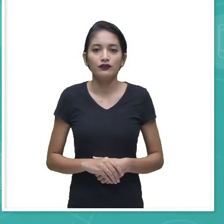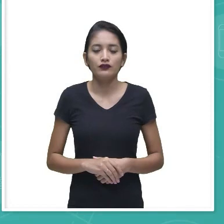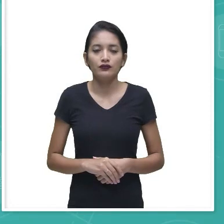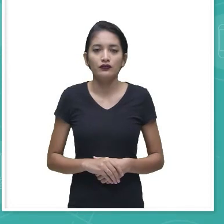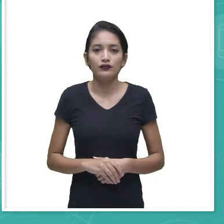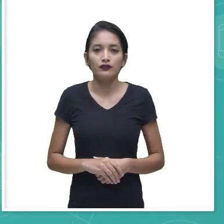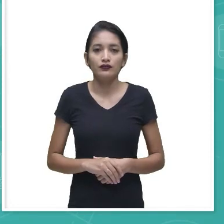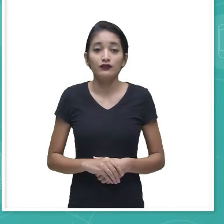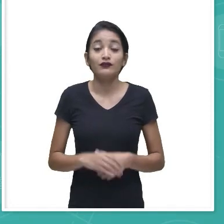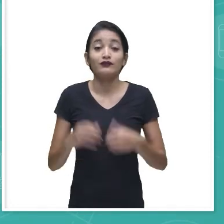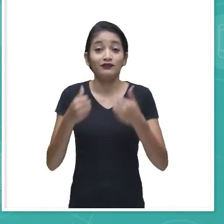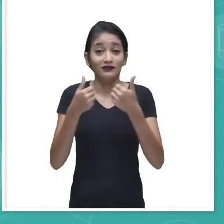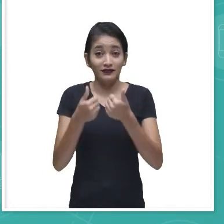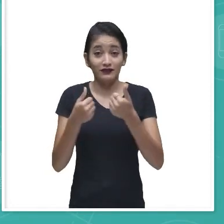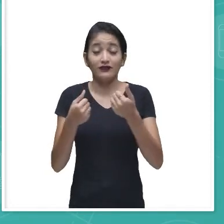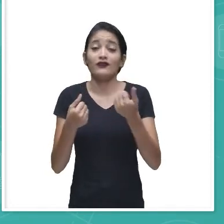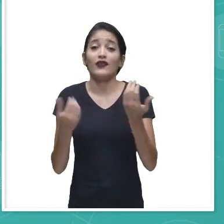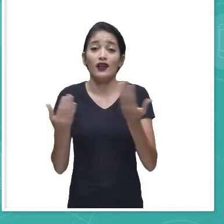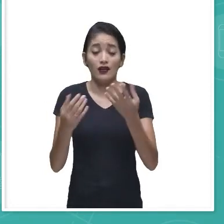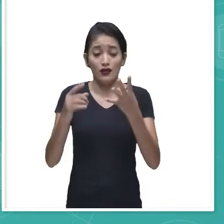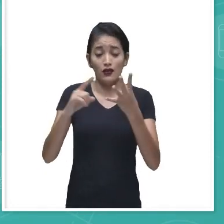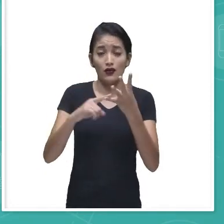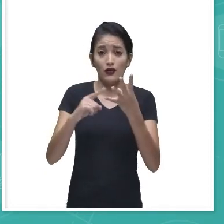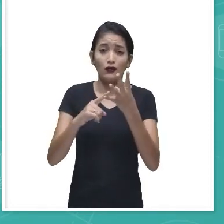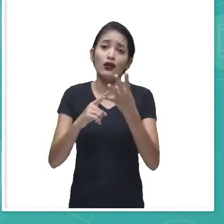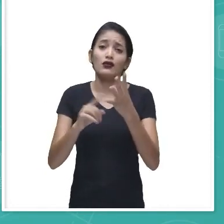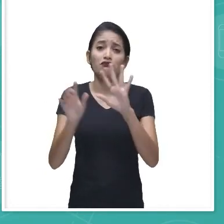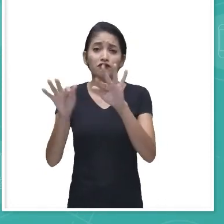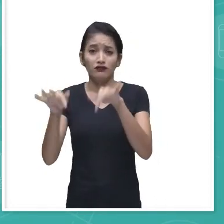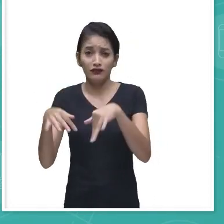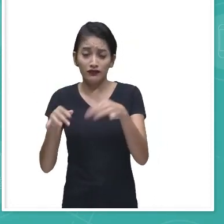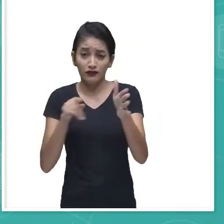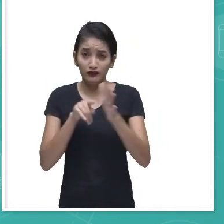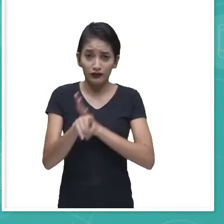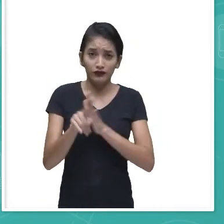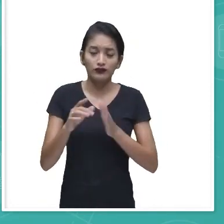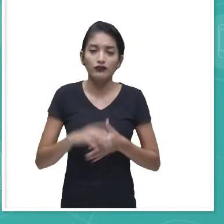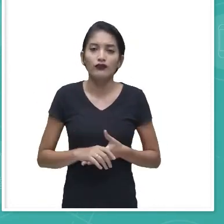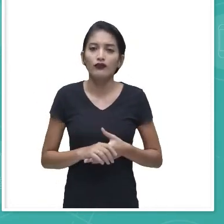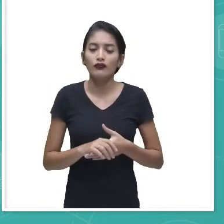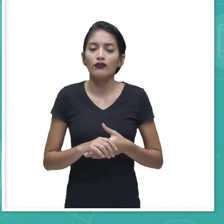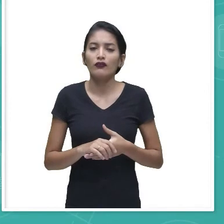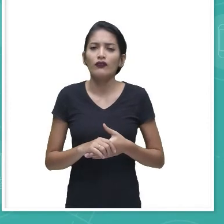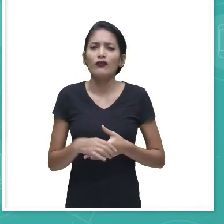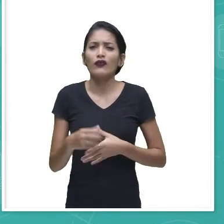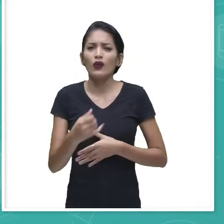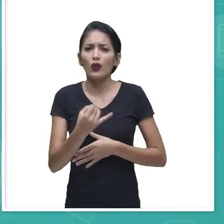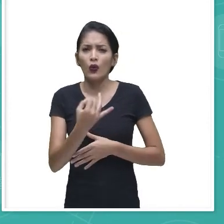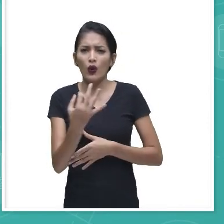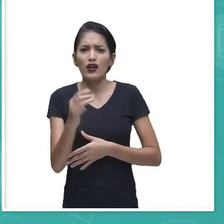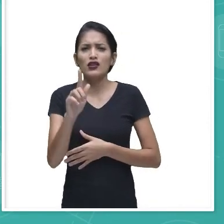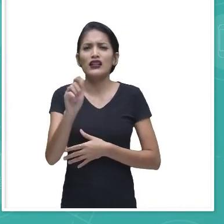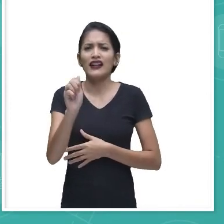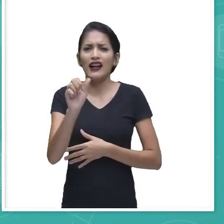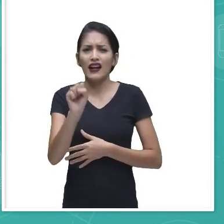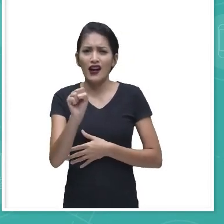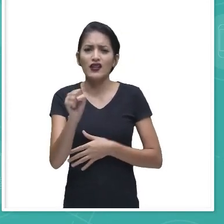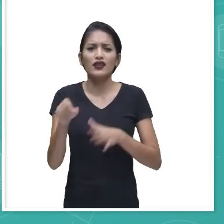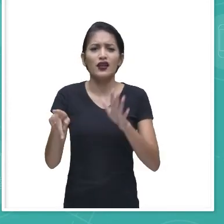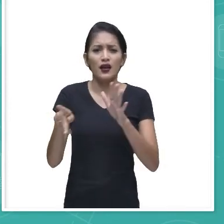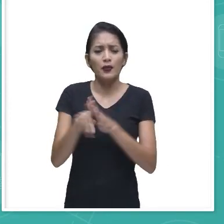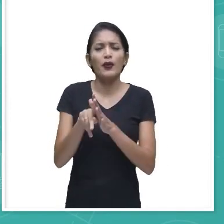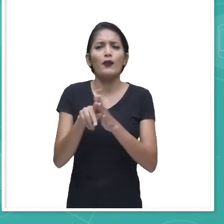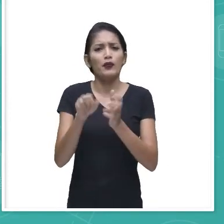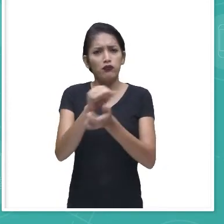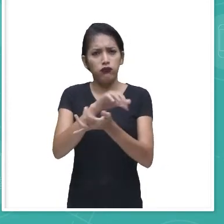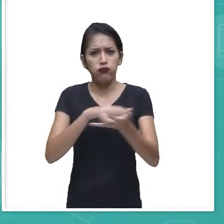Muito bem, vamos à nossa quarta e última questão. Então, quais são os gases predominantes na atmosfera? Então,